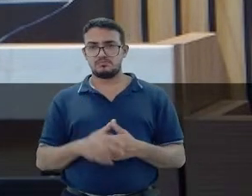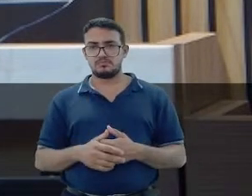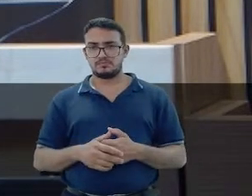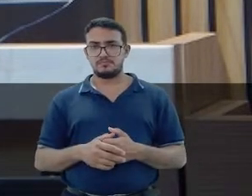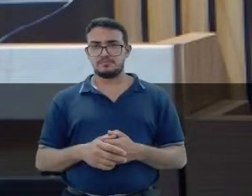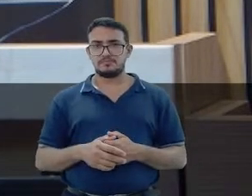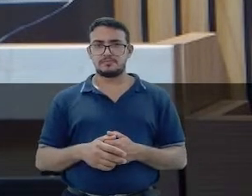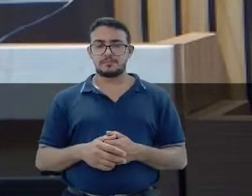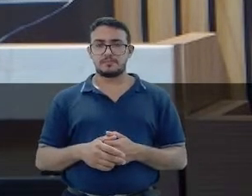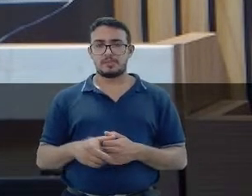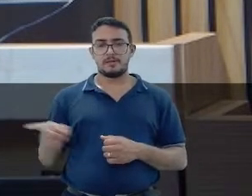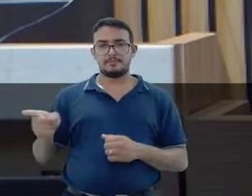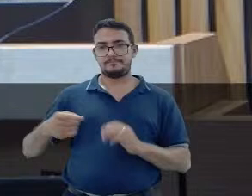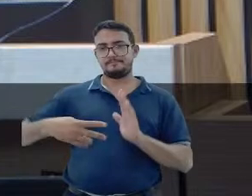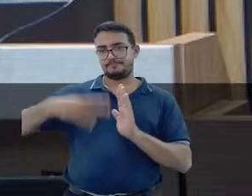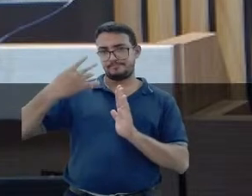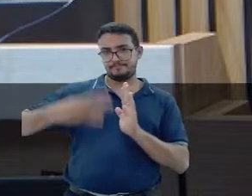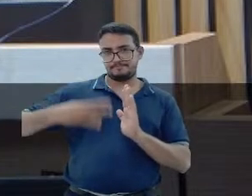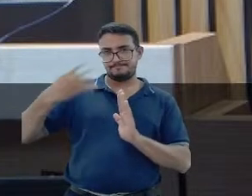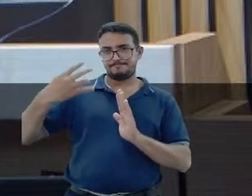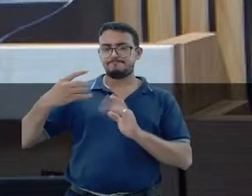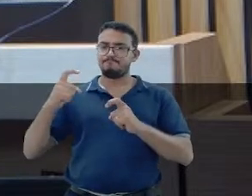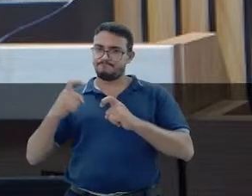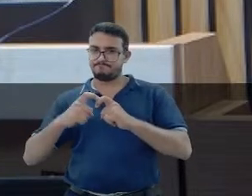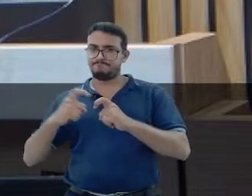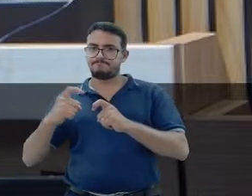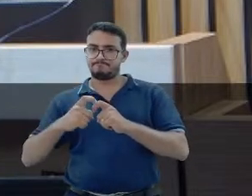à perícia médica.